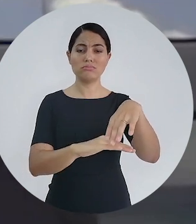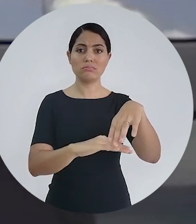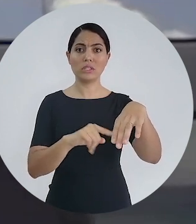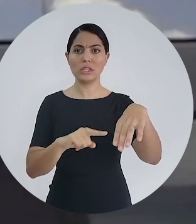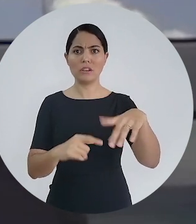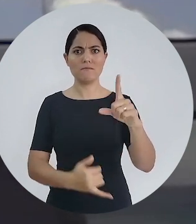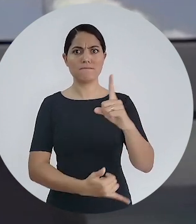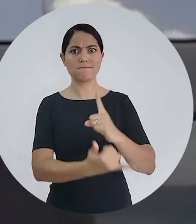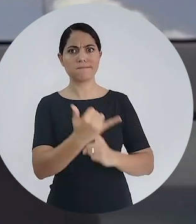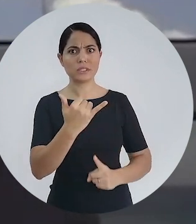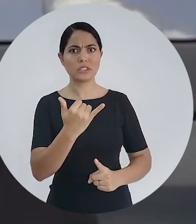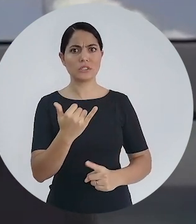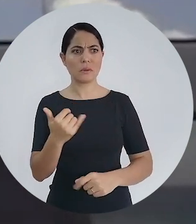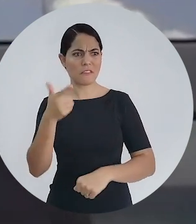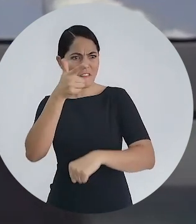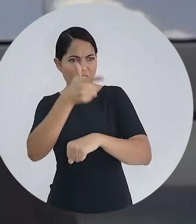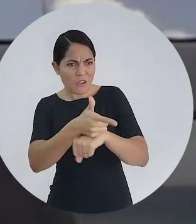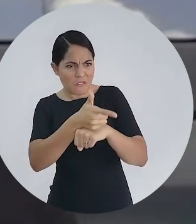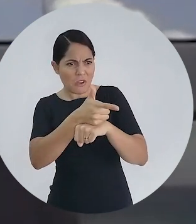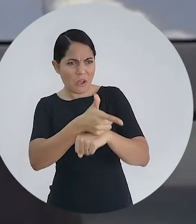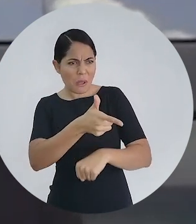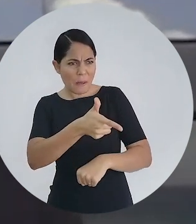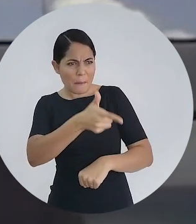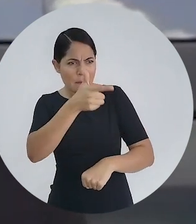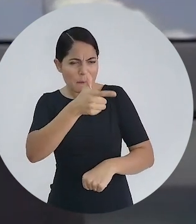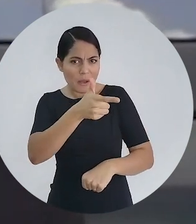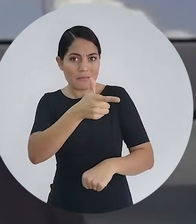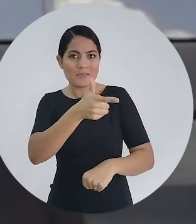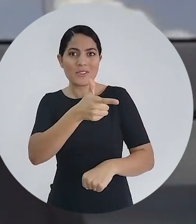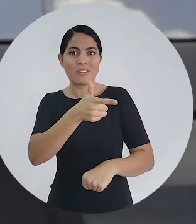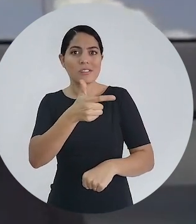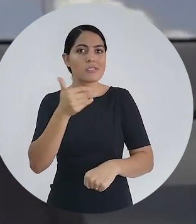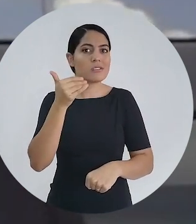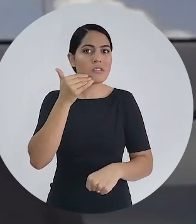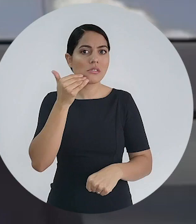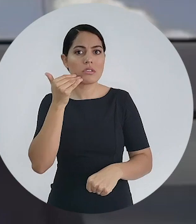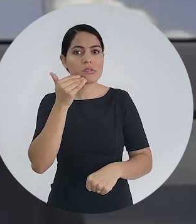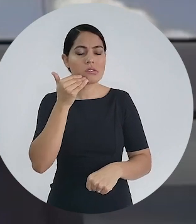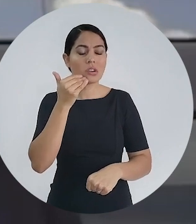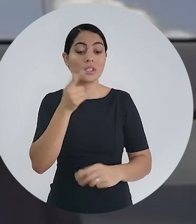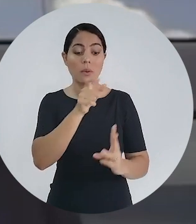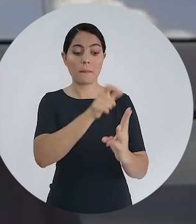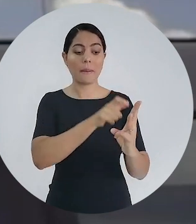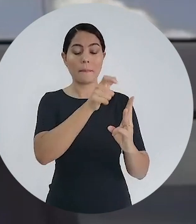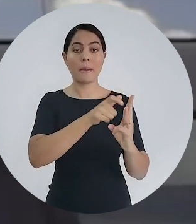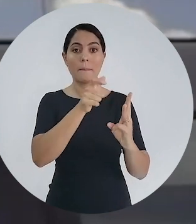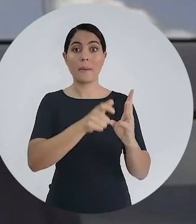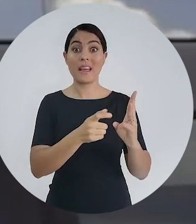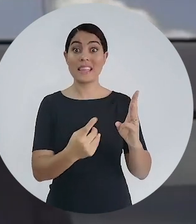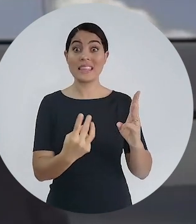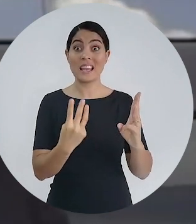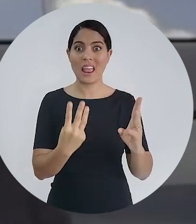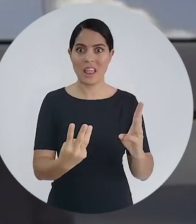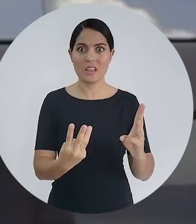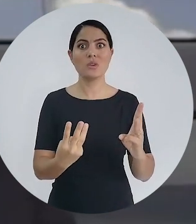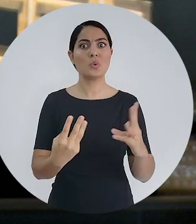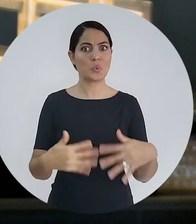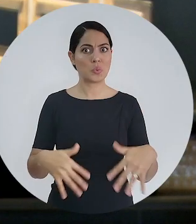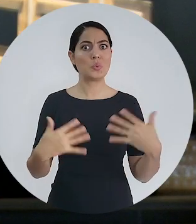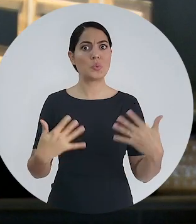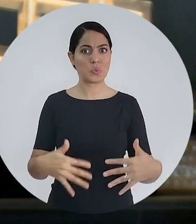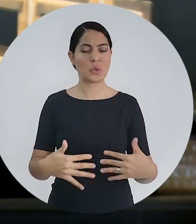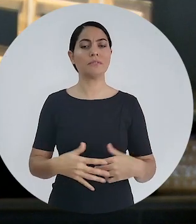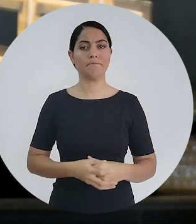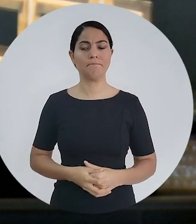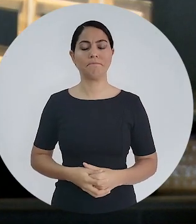vítima da tentativa. Ele também apontou a arma para ele, mais uma vez a arma falhou. Então, são três tentativas de homicídio e um homicídio qualificado.